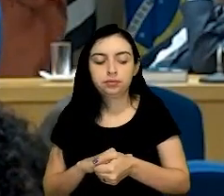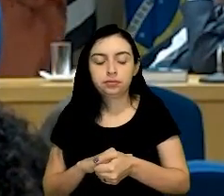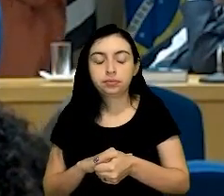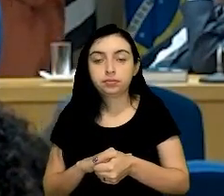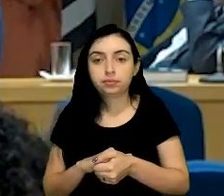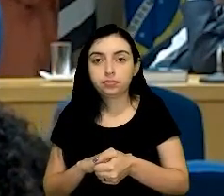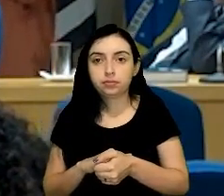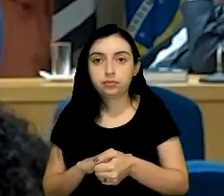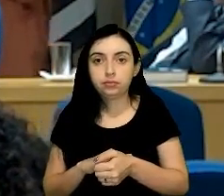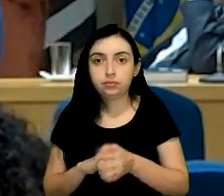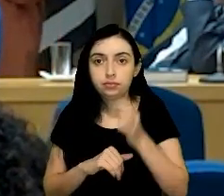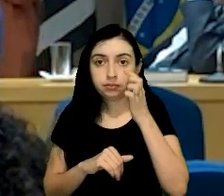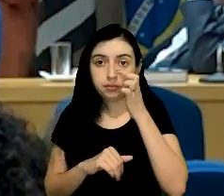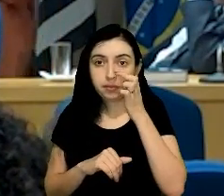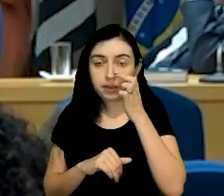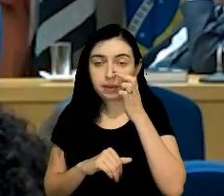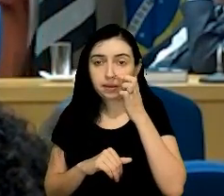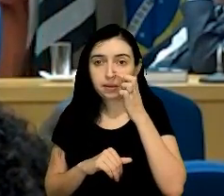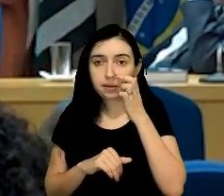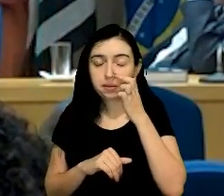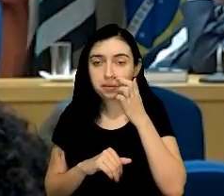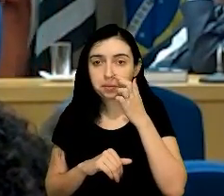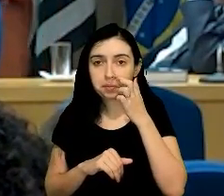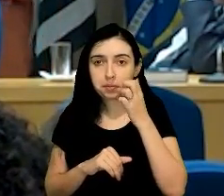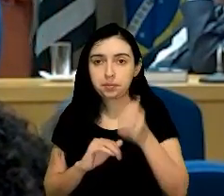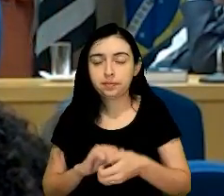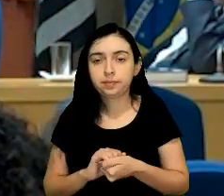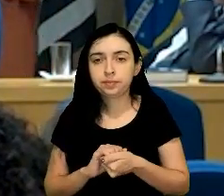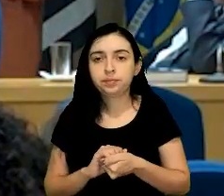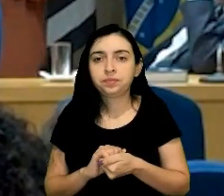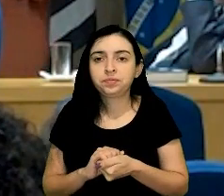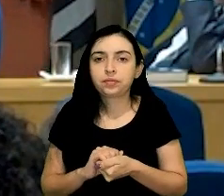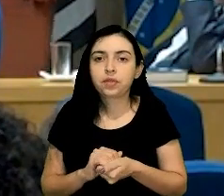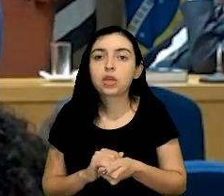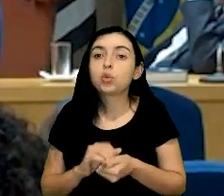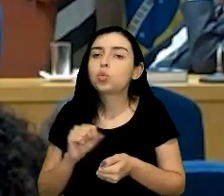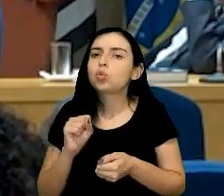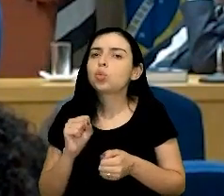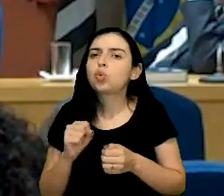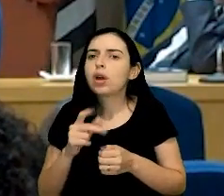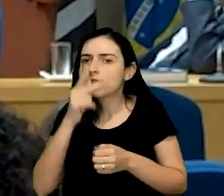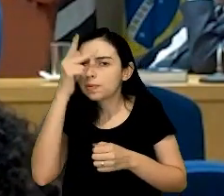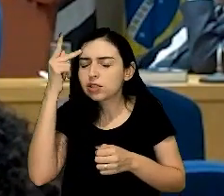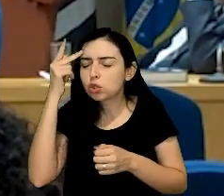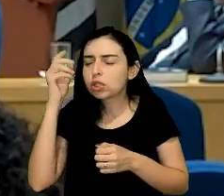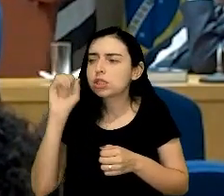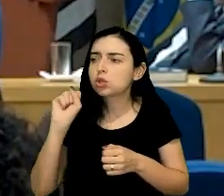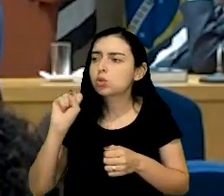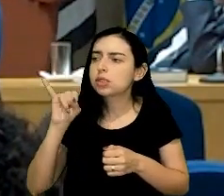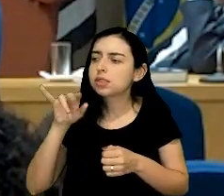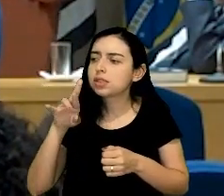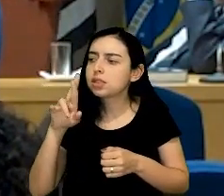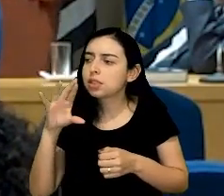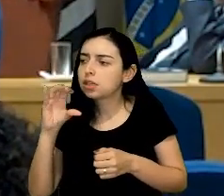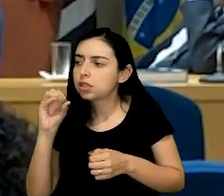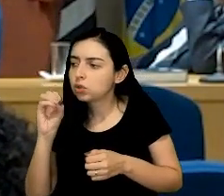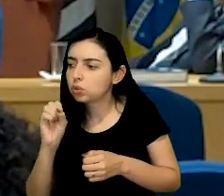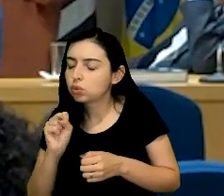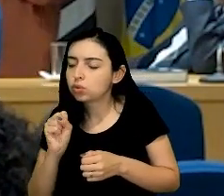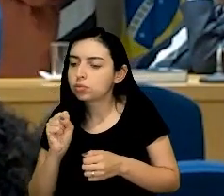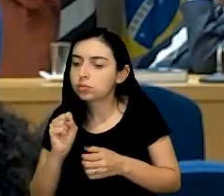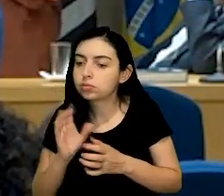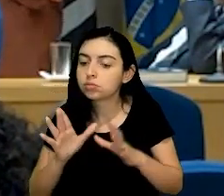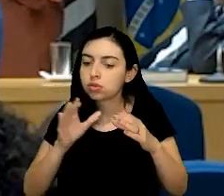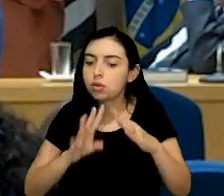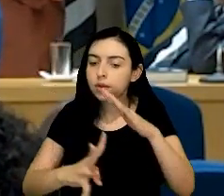E aí, então, no caso dos sírios, particularmente, alguns imigrantes da República Democrática do Congo, nós